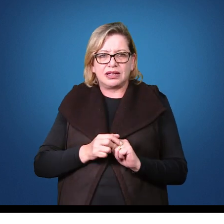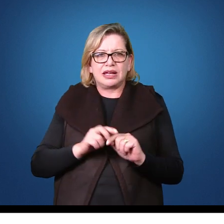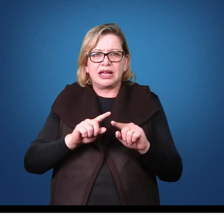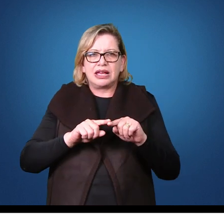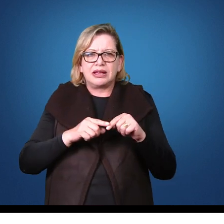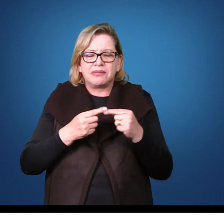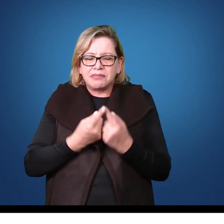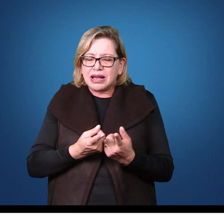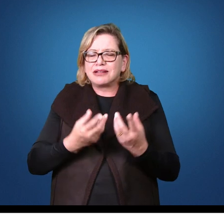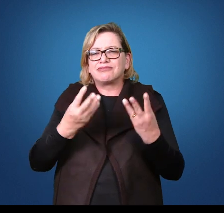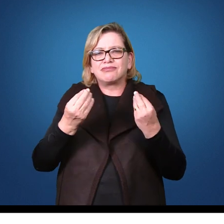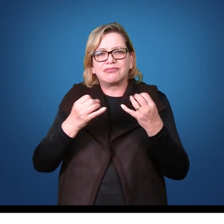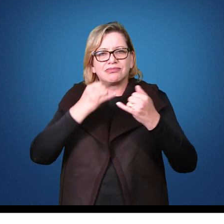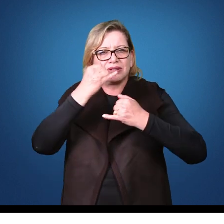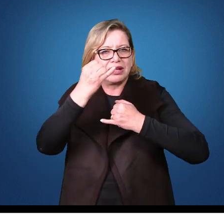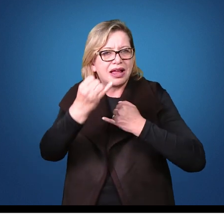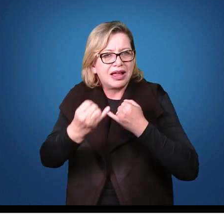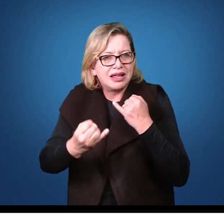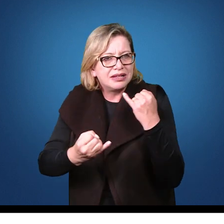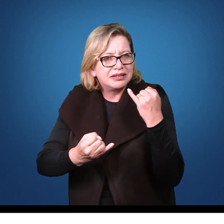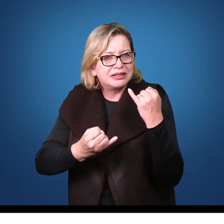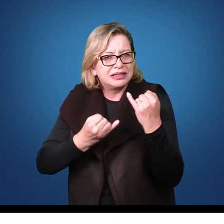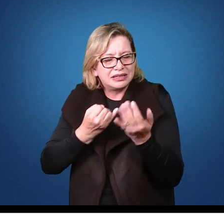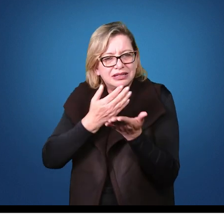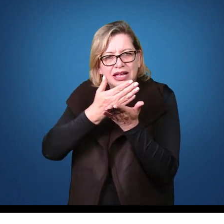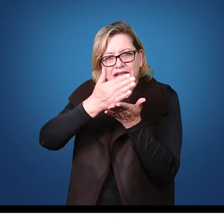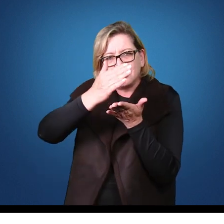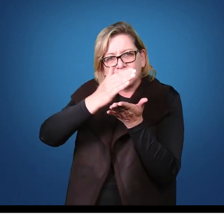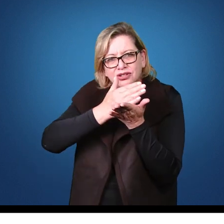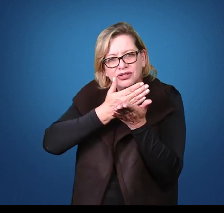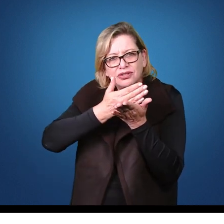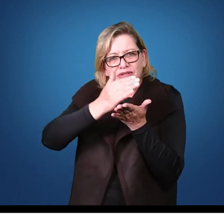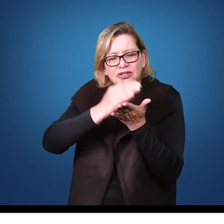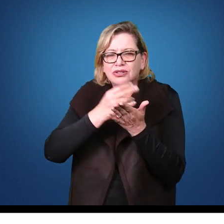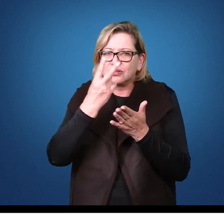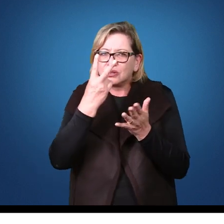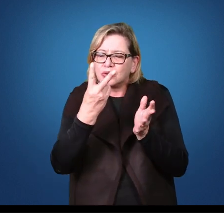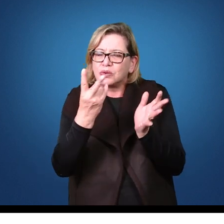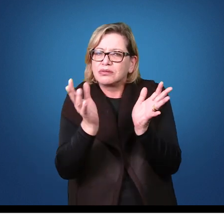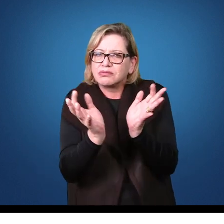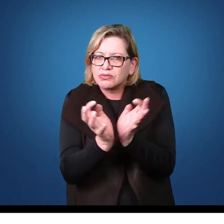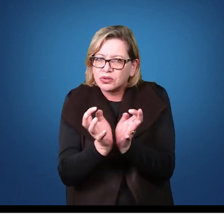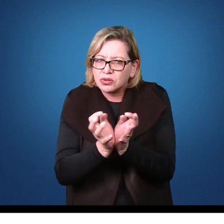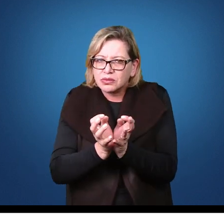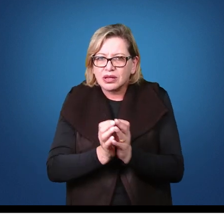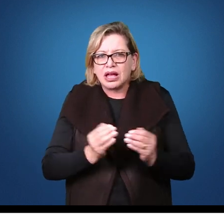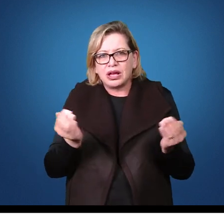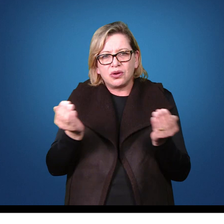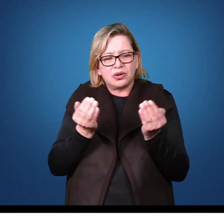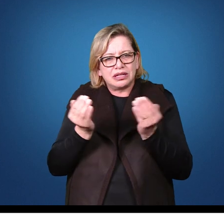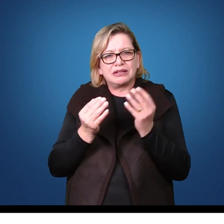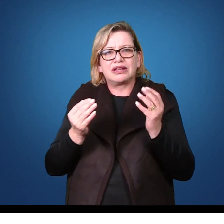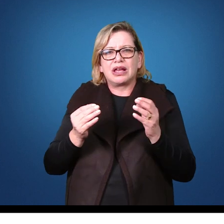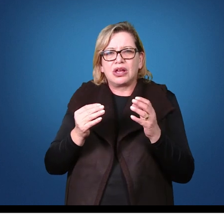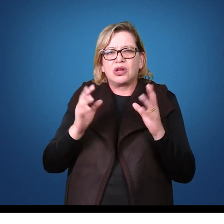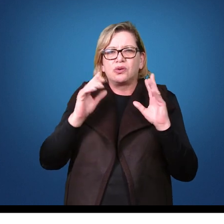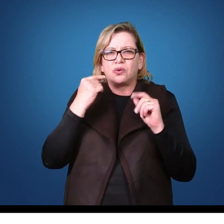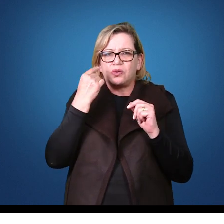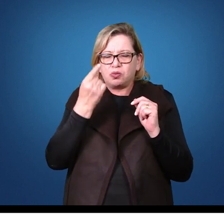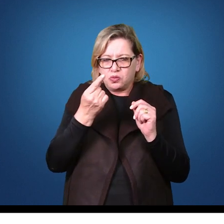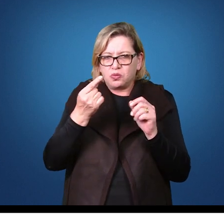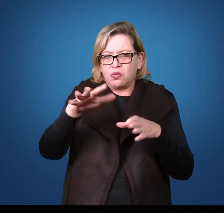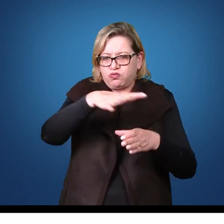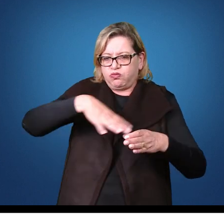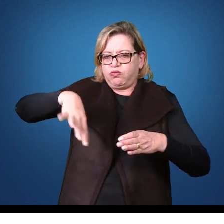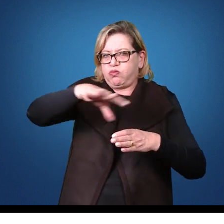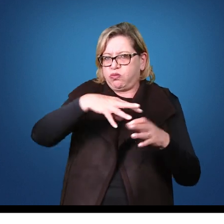embora a maioria deles sejam divididos em pelo menos dois grupos, mas esse está no rol dos